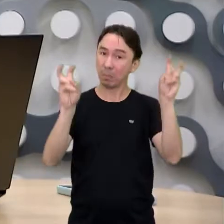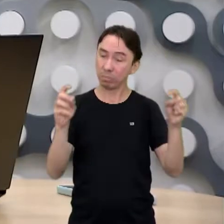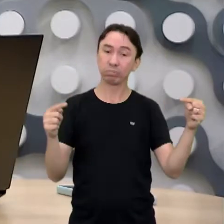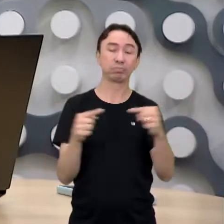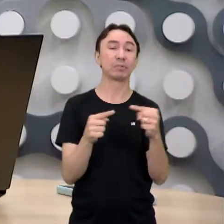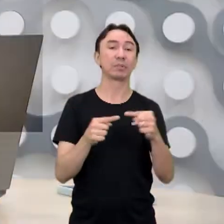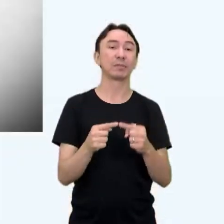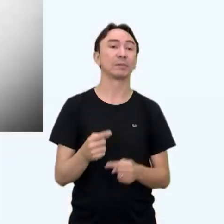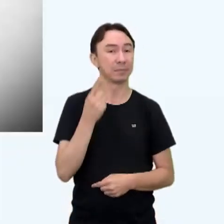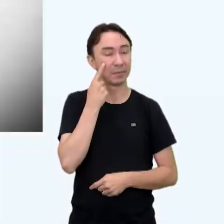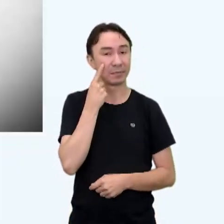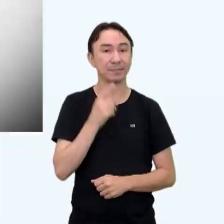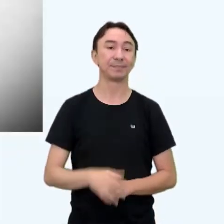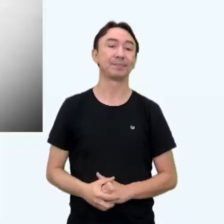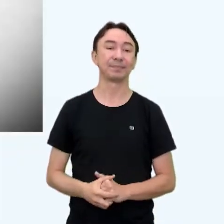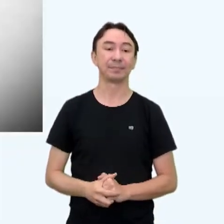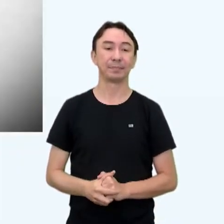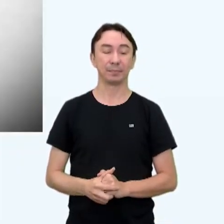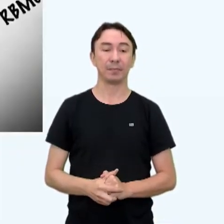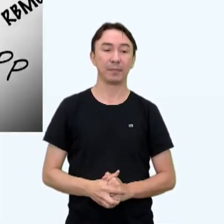retornaremos.